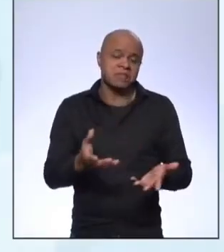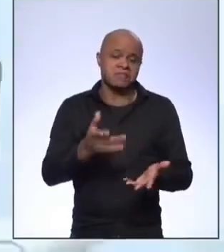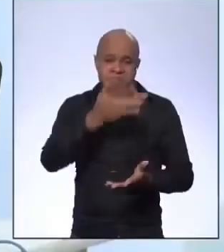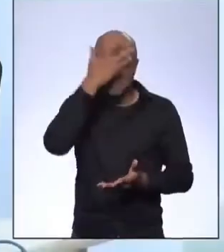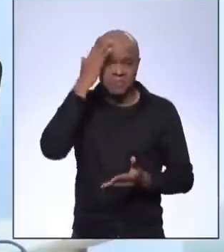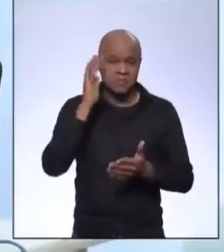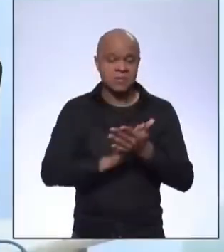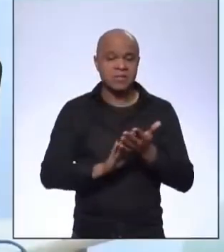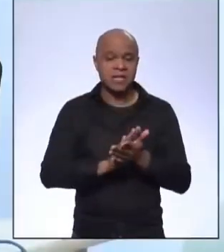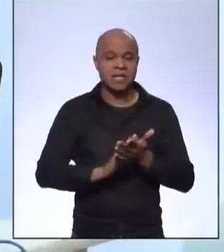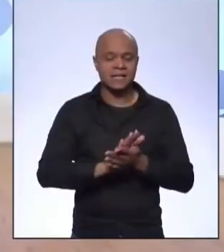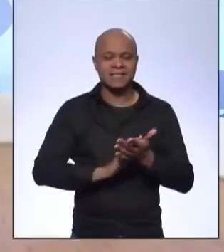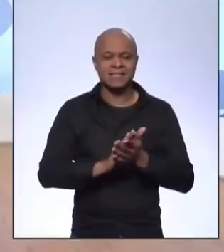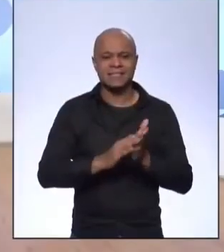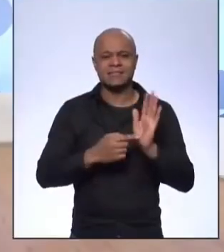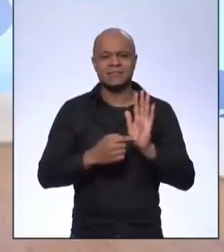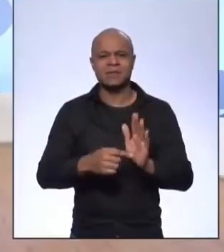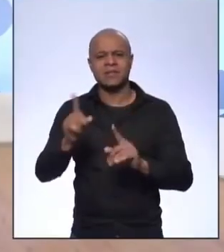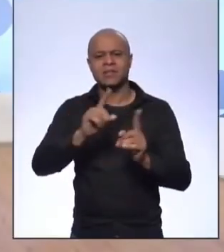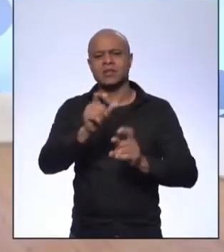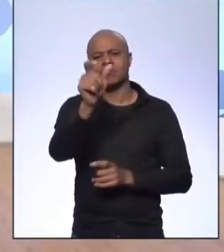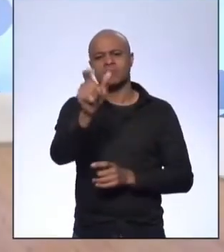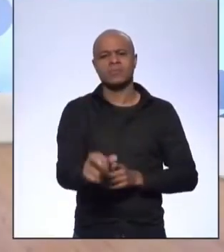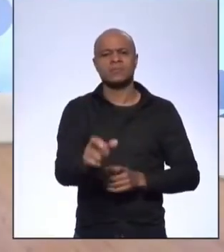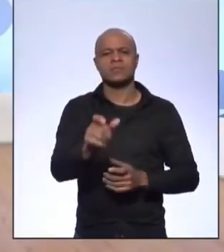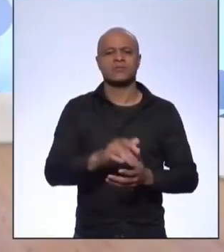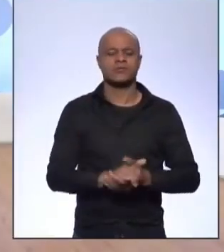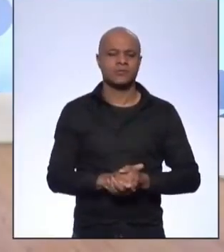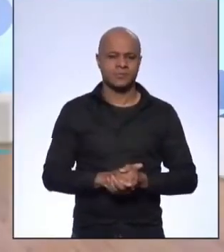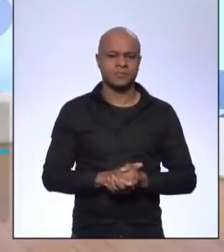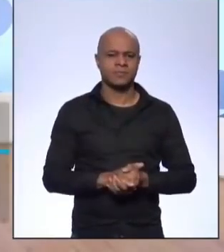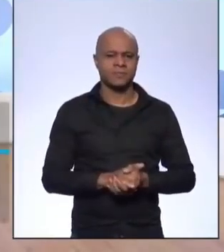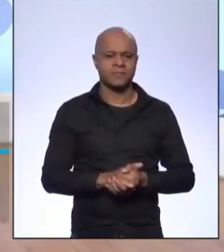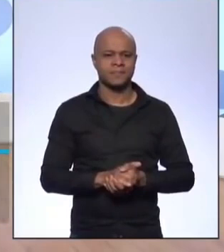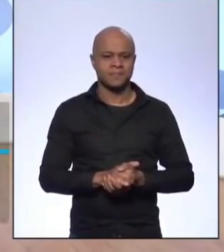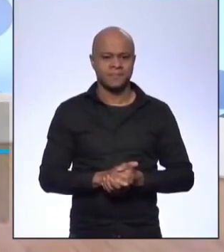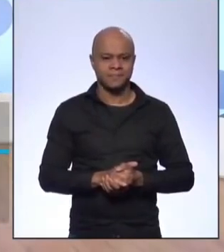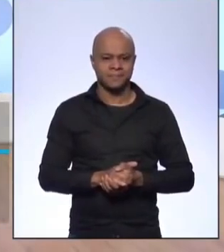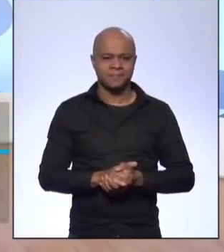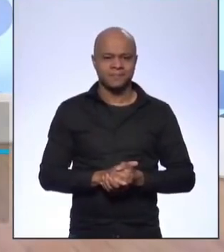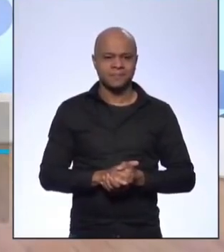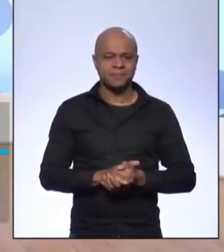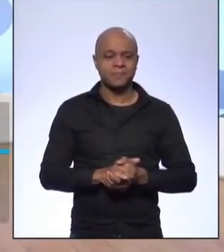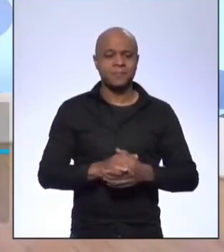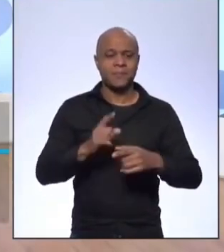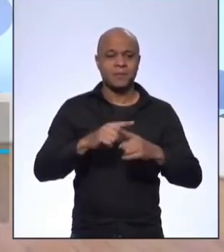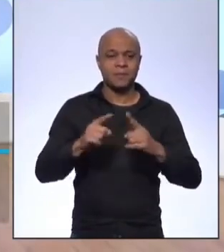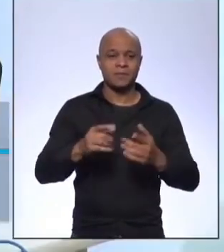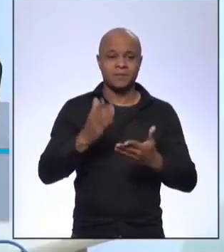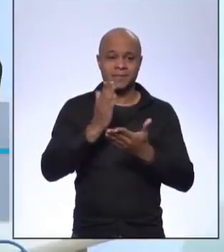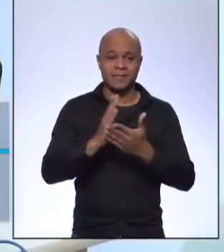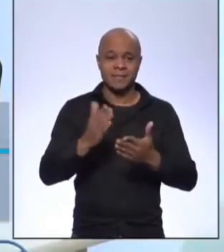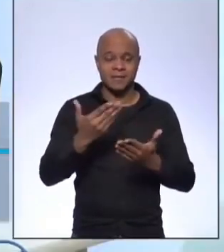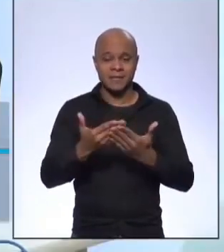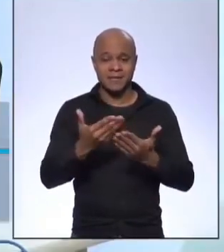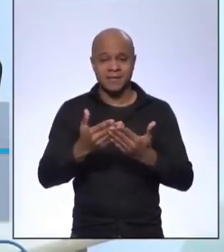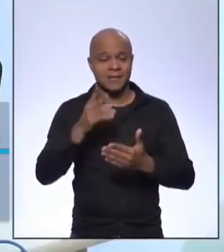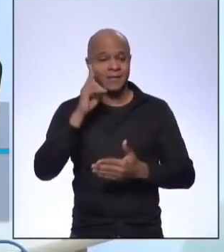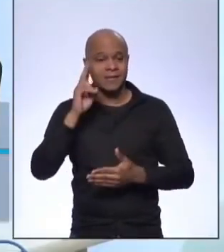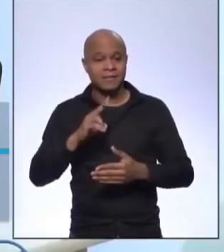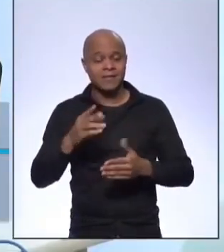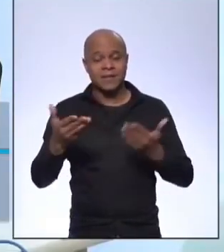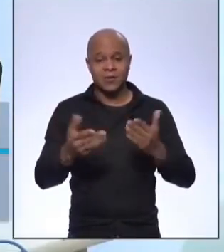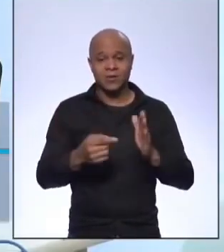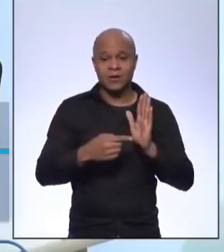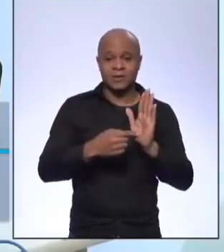não está representado como uma figura específica da imagem. Exatamente, exatamente. Então, para a gente encerrar a nossa aula rapidinho, eu vou colocar na